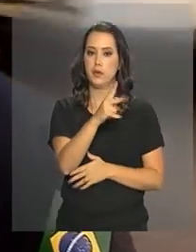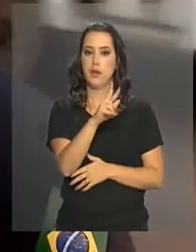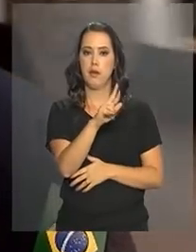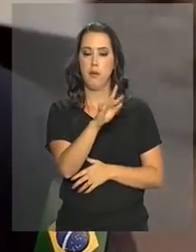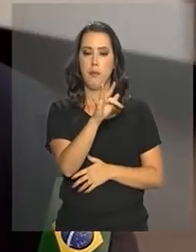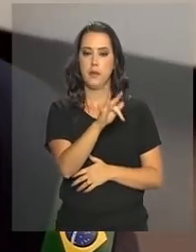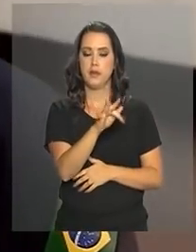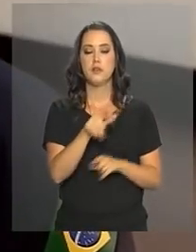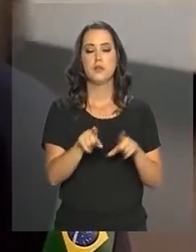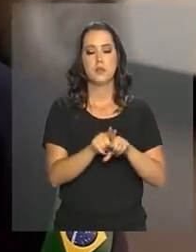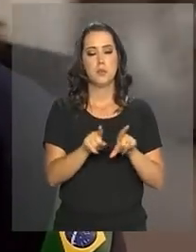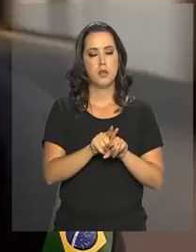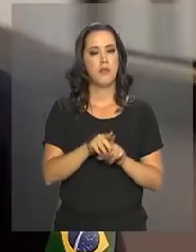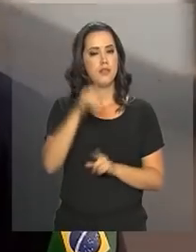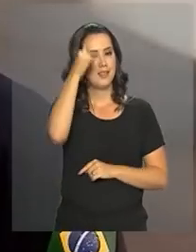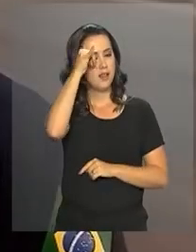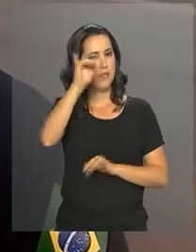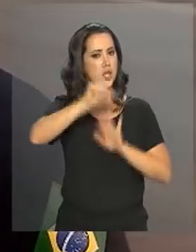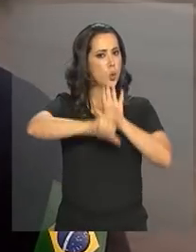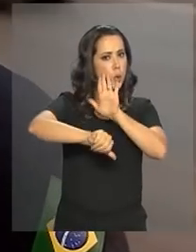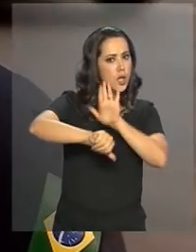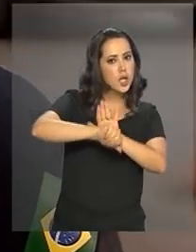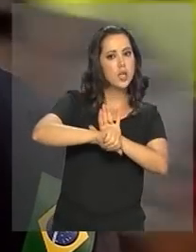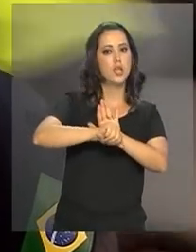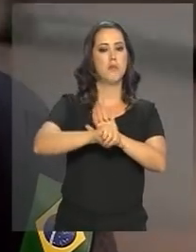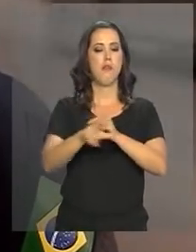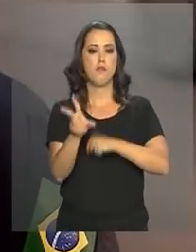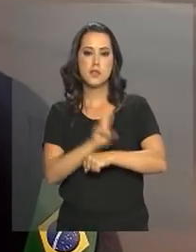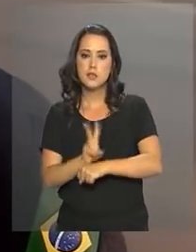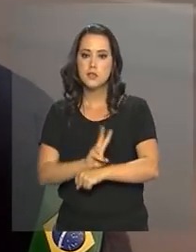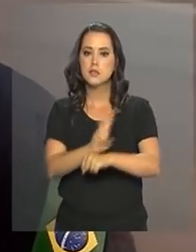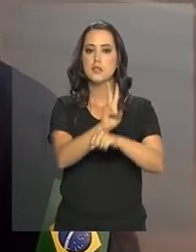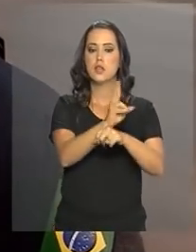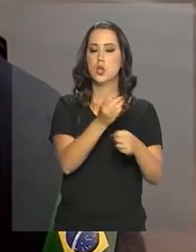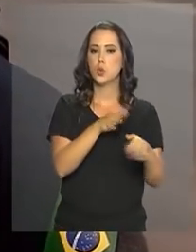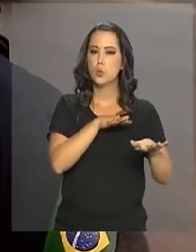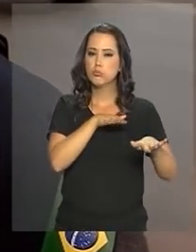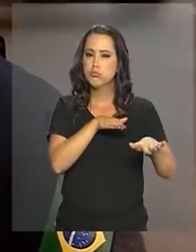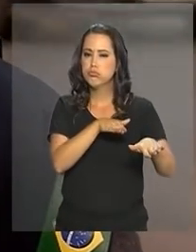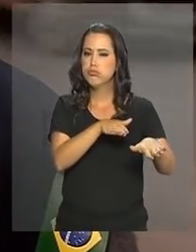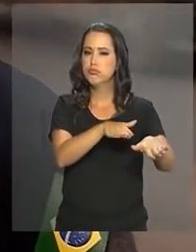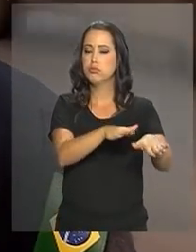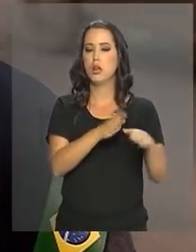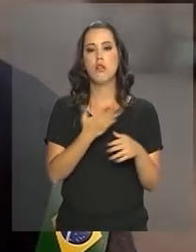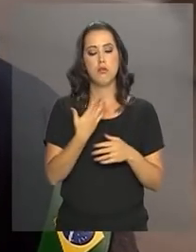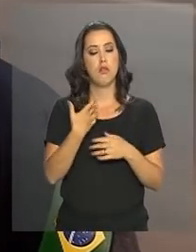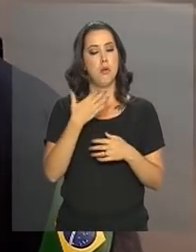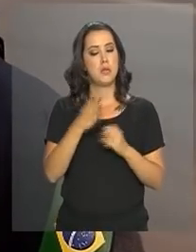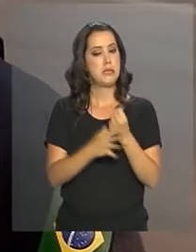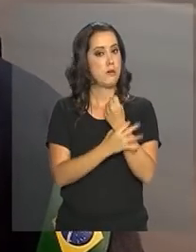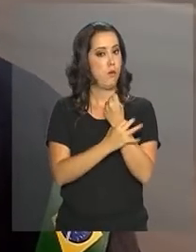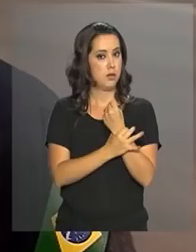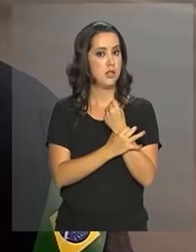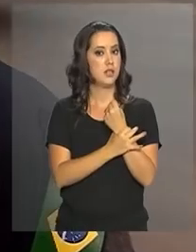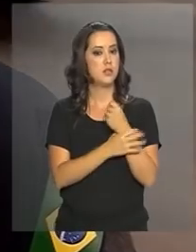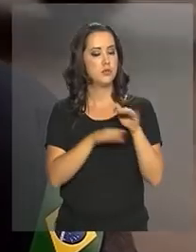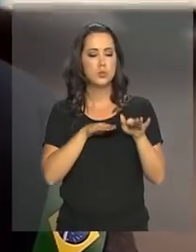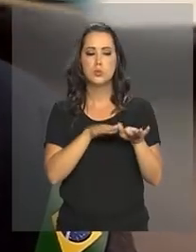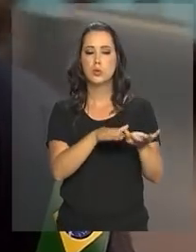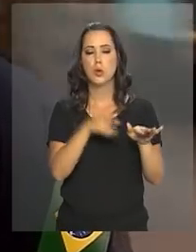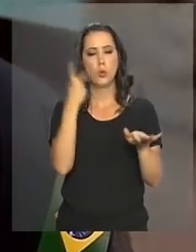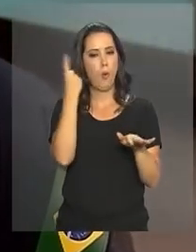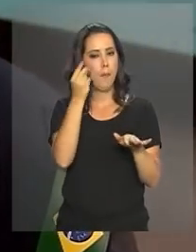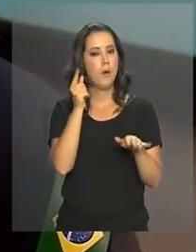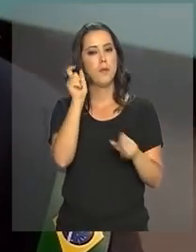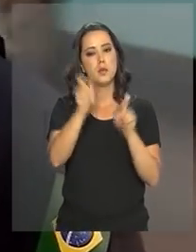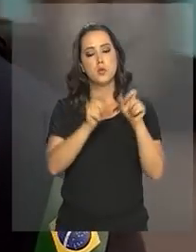Federal também vai estar combatendo o crime, fiscalizando o trânsito, garantindo a fluidez e a segurança para os